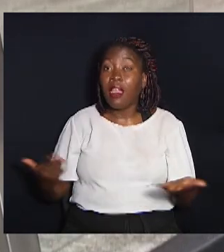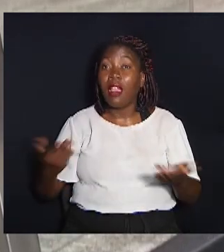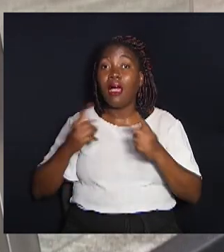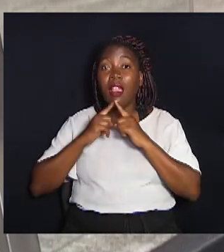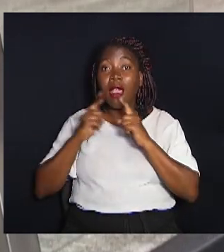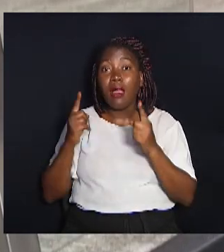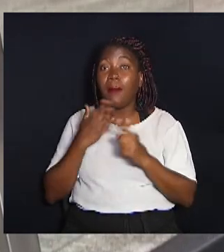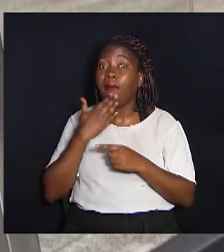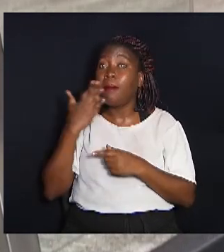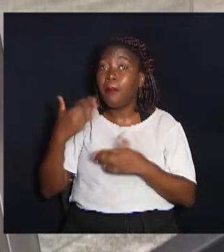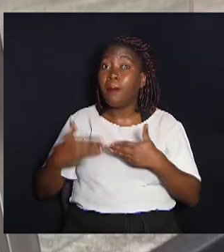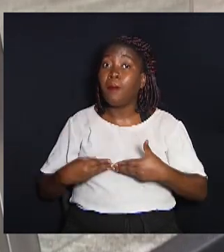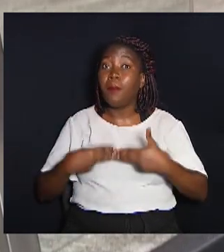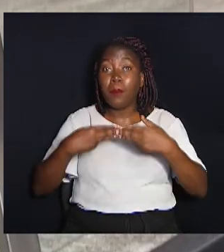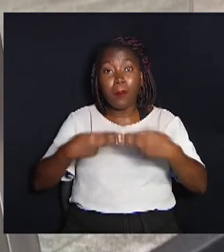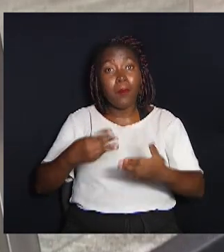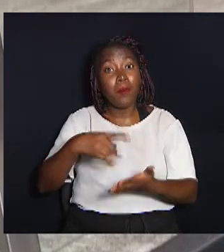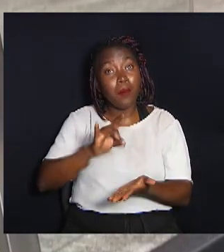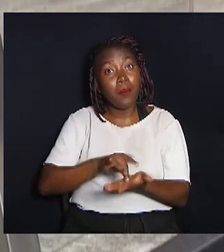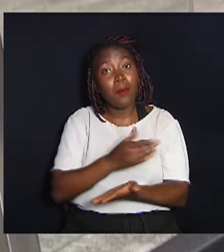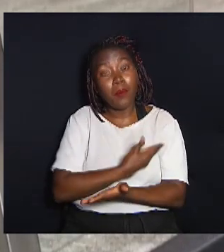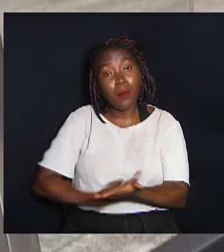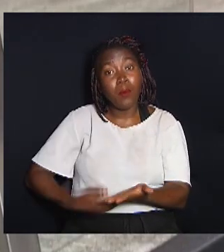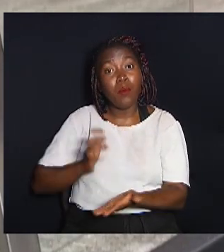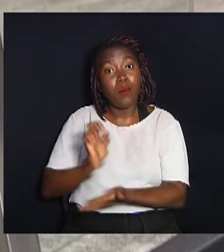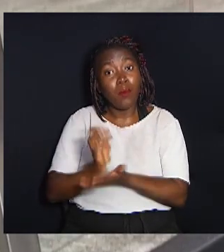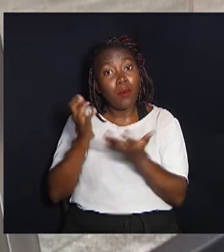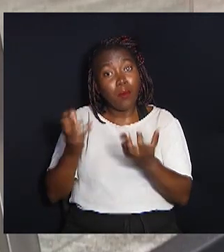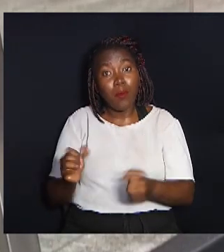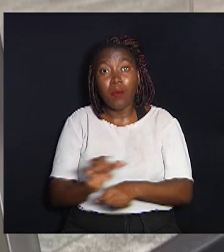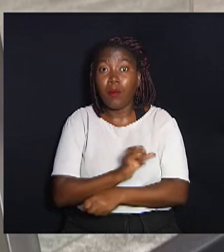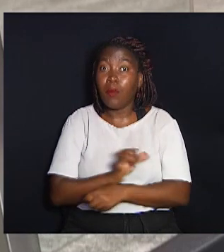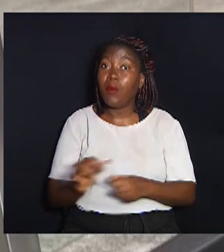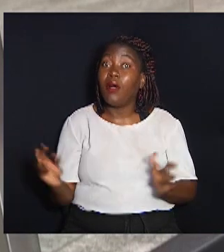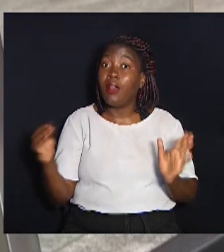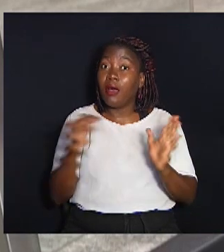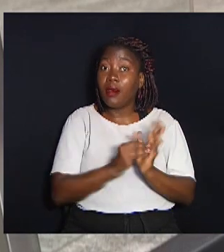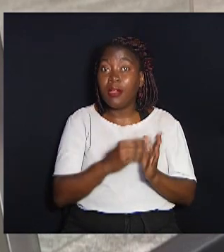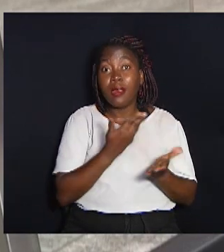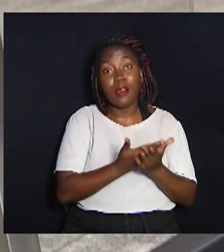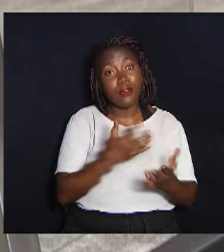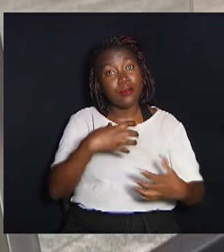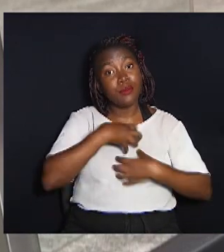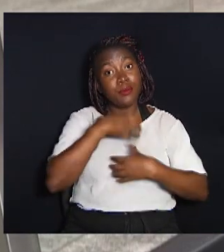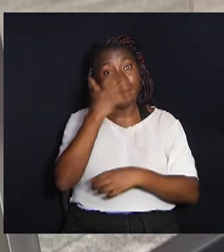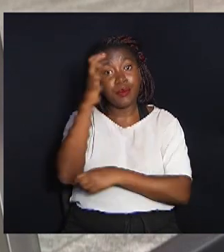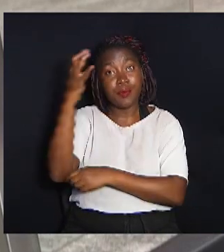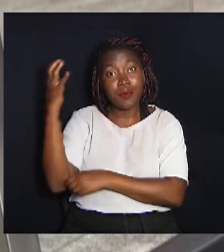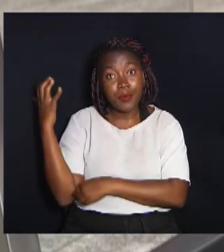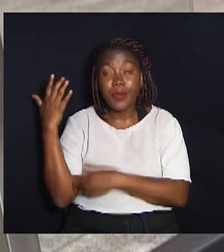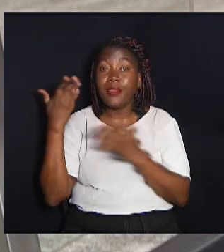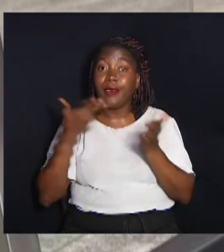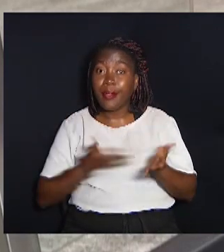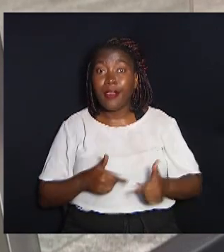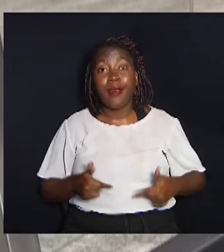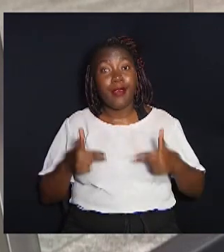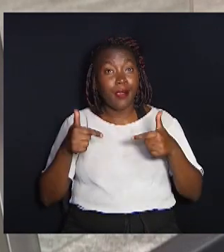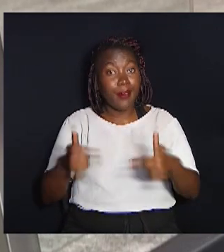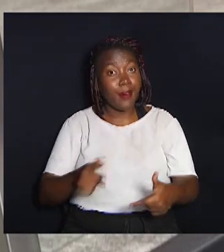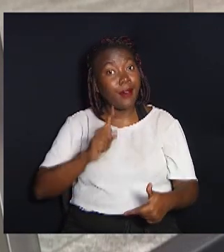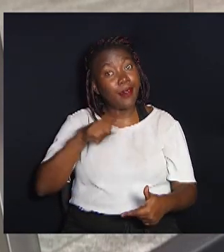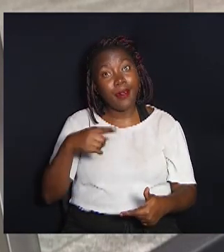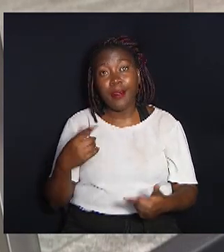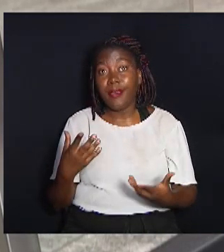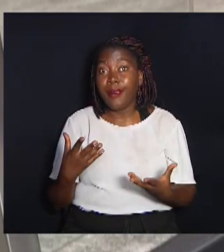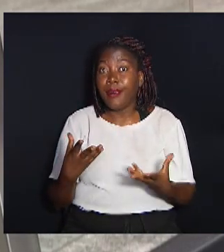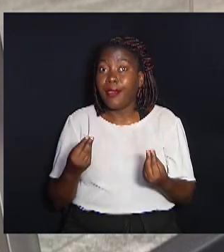que, de fato, o governo do estado adote as medidas e se inclua no estudo de impacto ambiental essas ações que são de maior